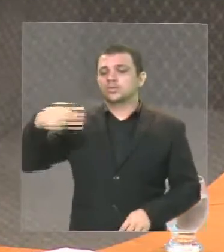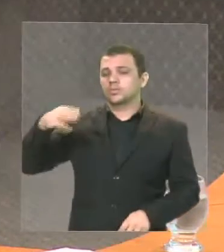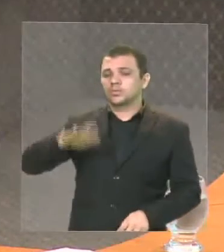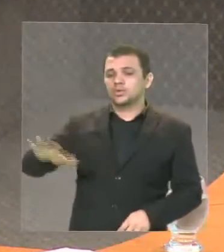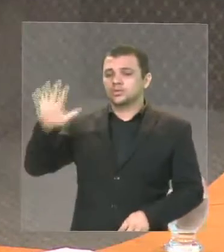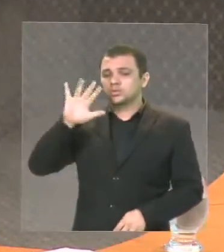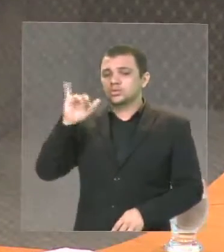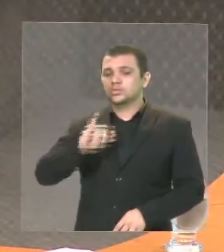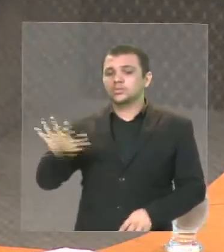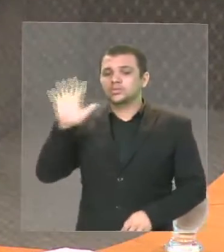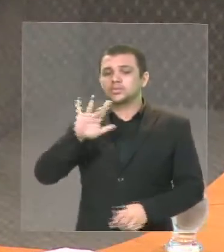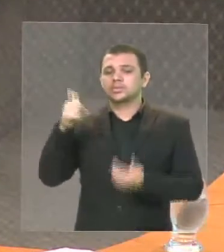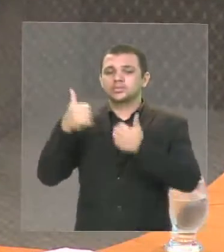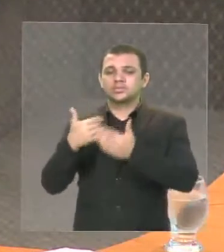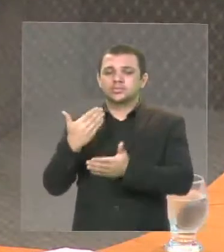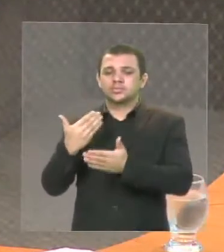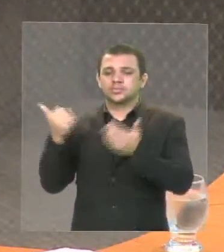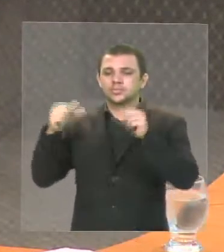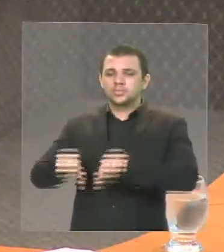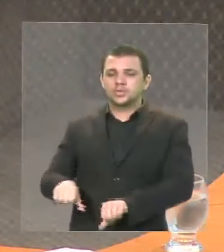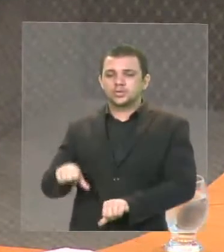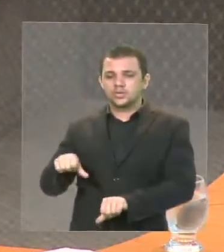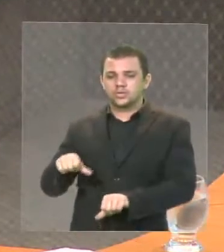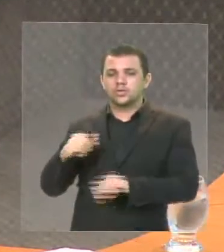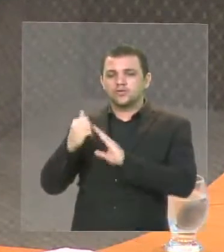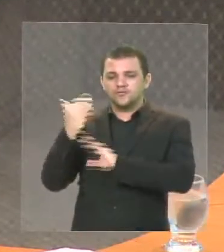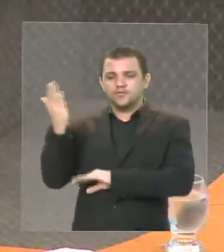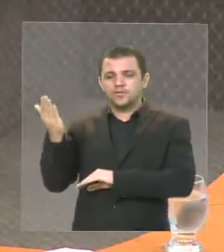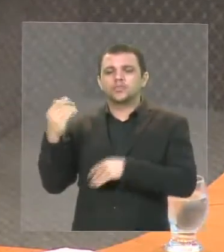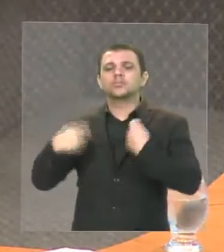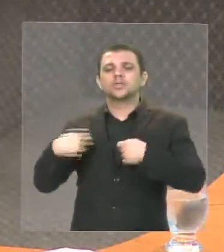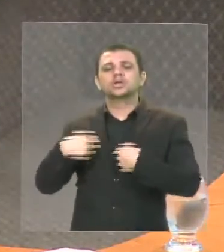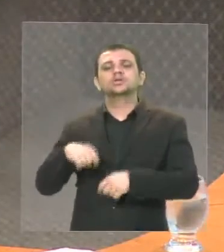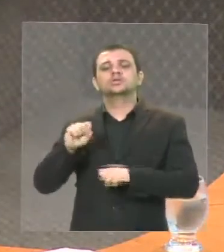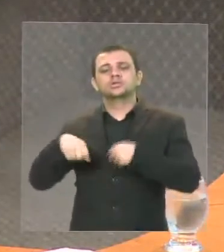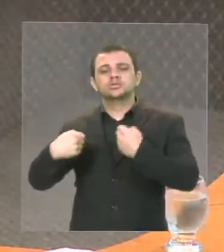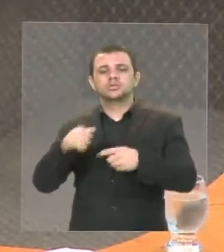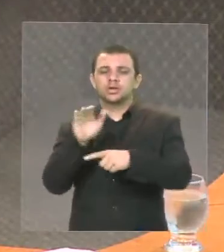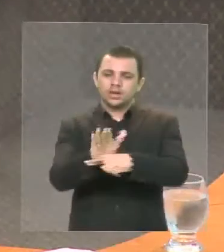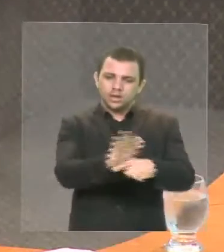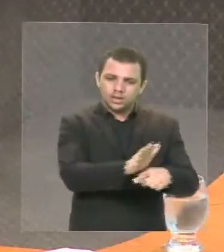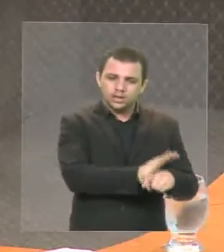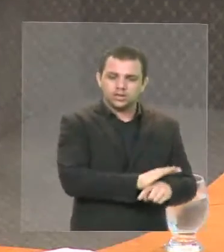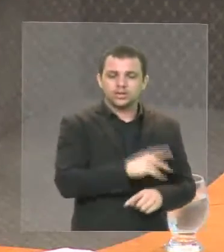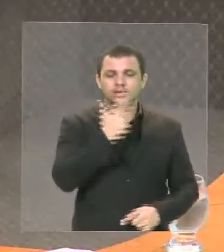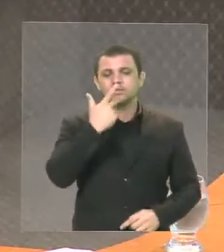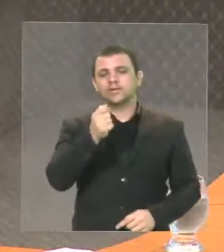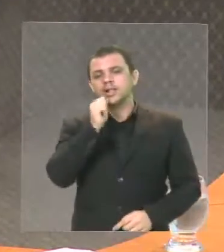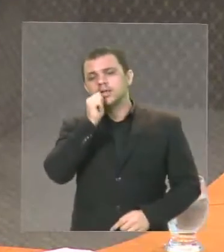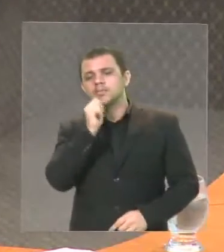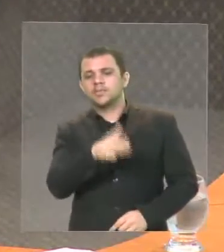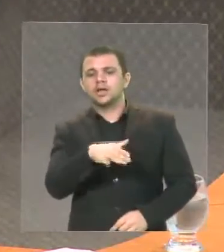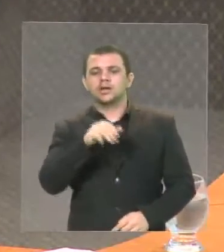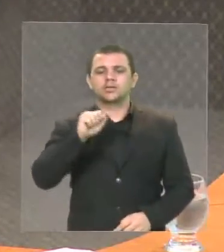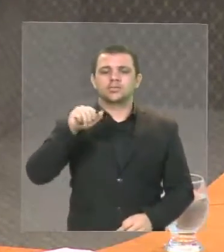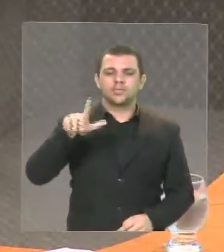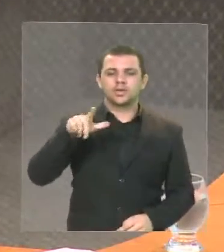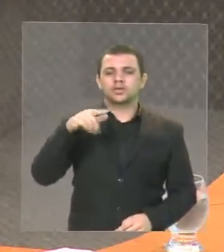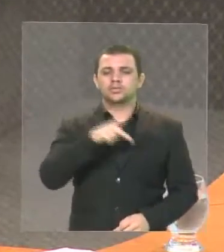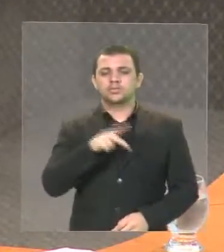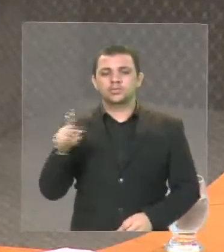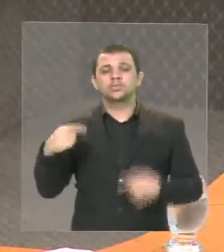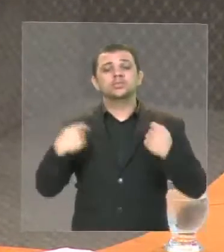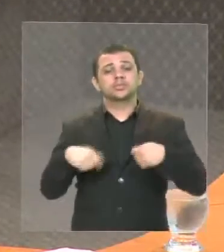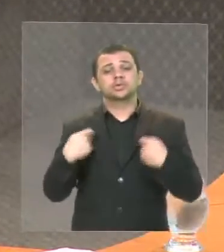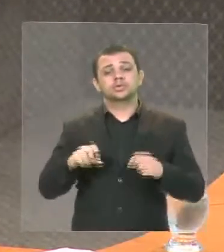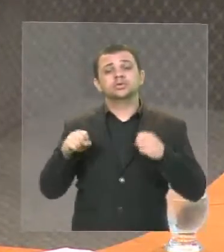que procurar ajudar as instituições daqui. Ao invés dele estar falando mal dos professores, ele tem que procurar